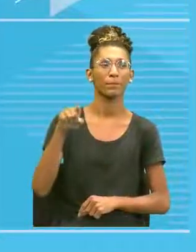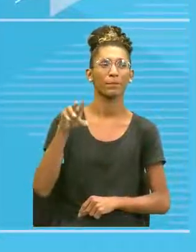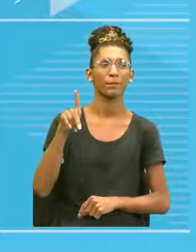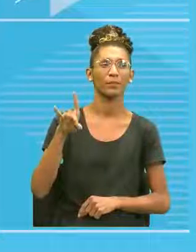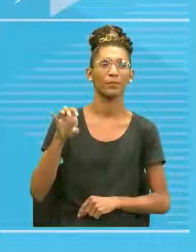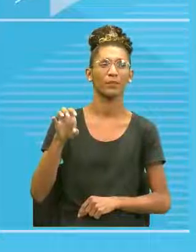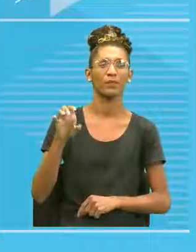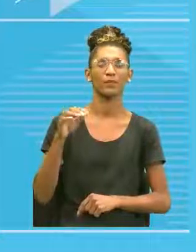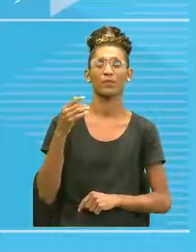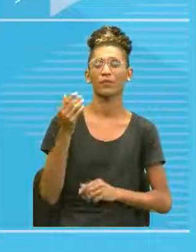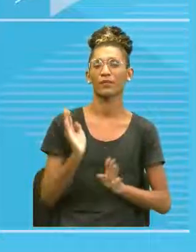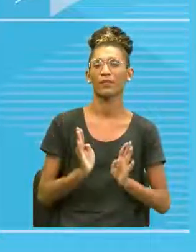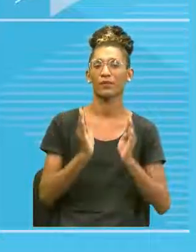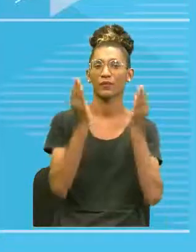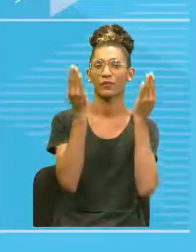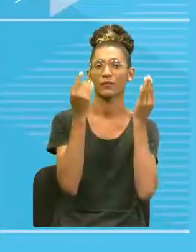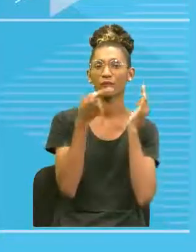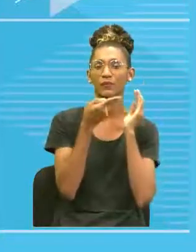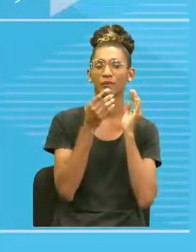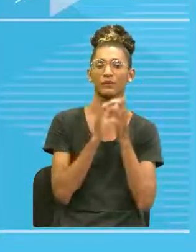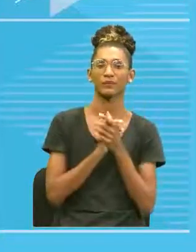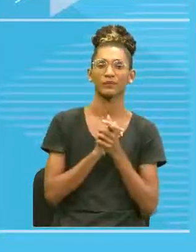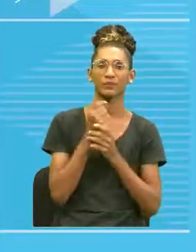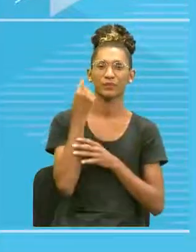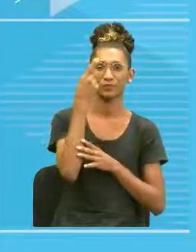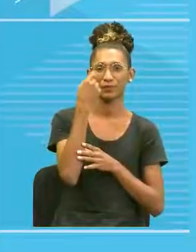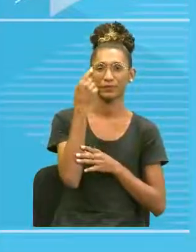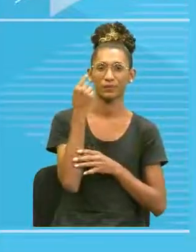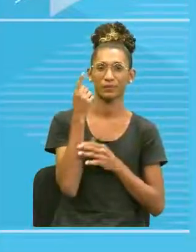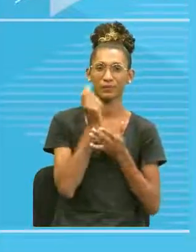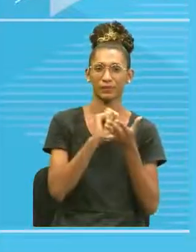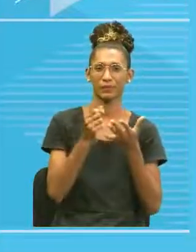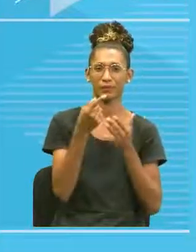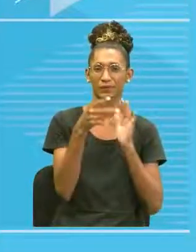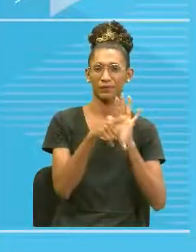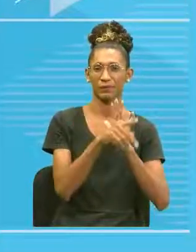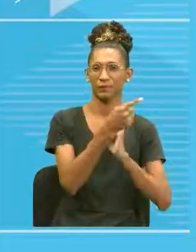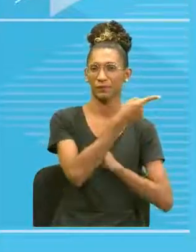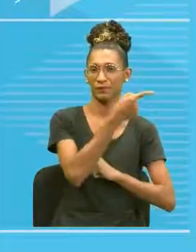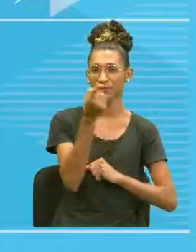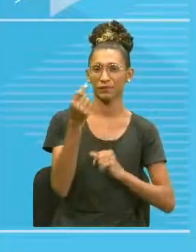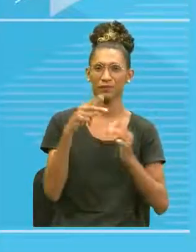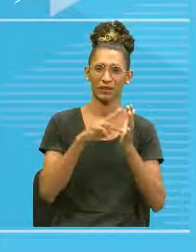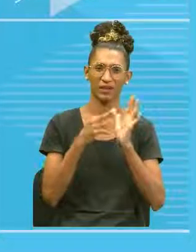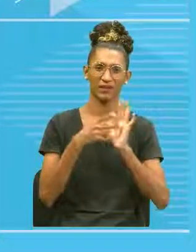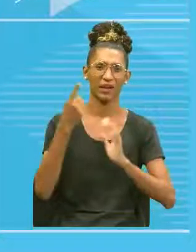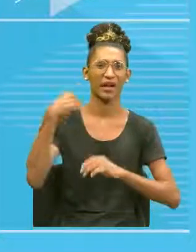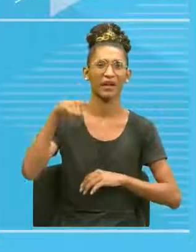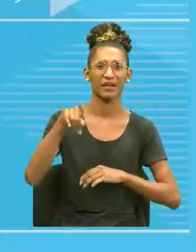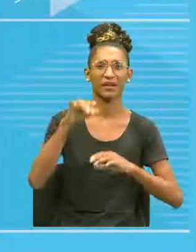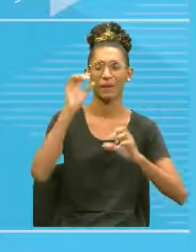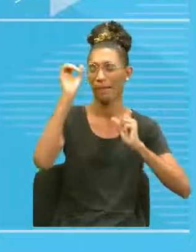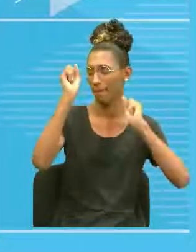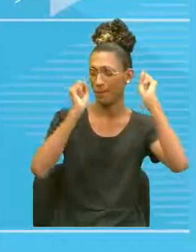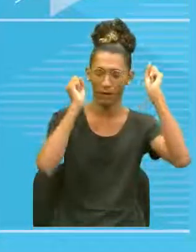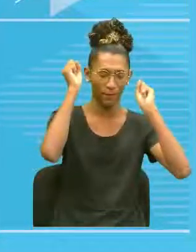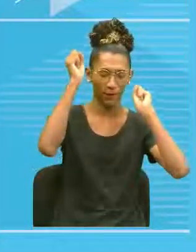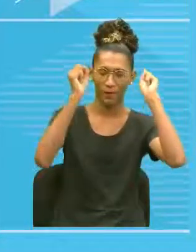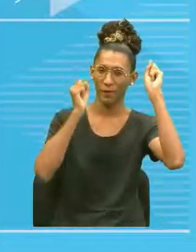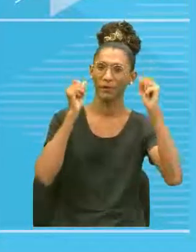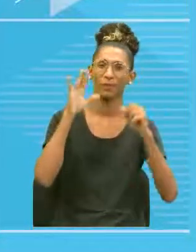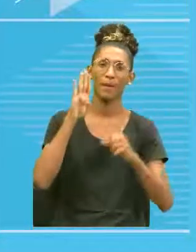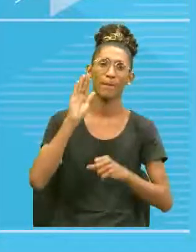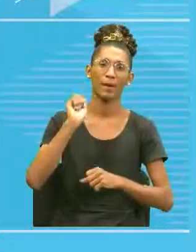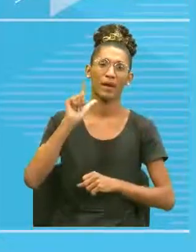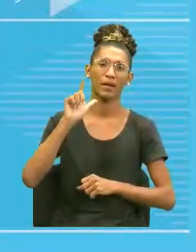E aí de espanhol ir DF estas é sair para balada ainda fala abalada minha gente